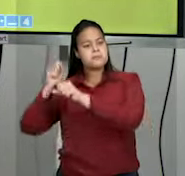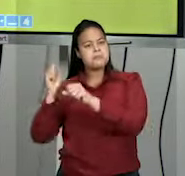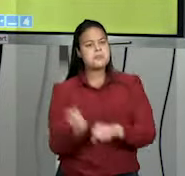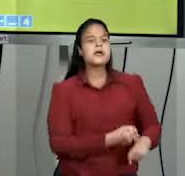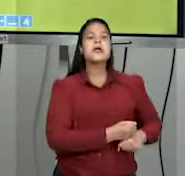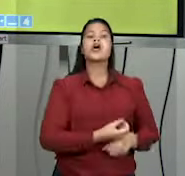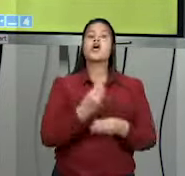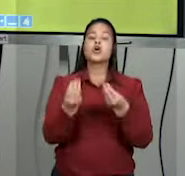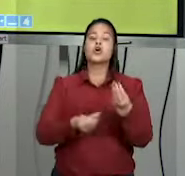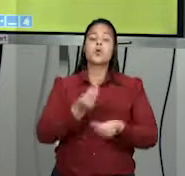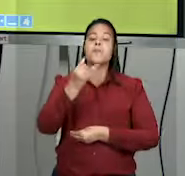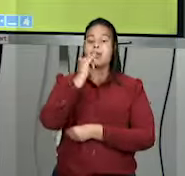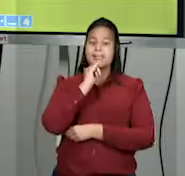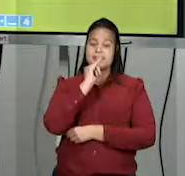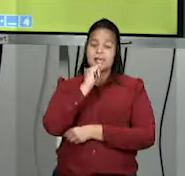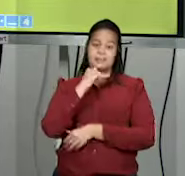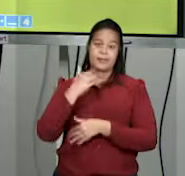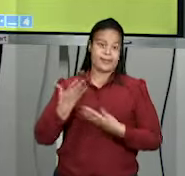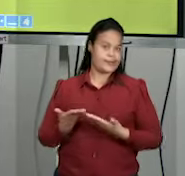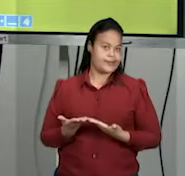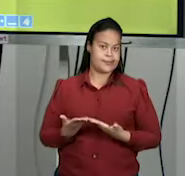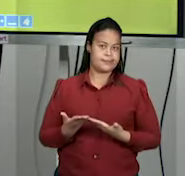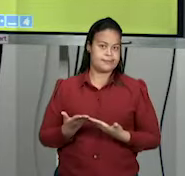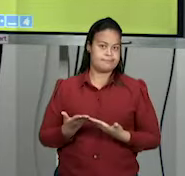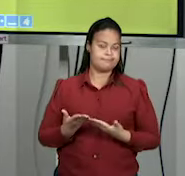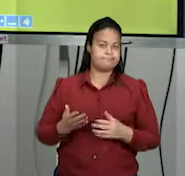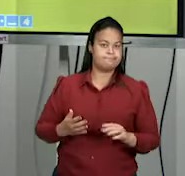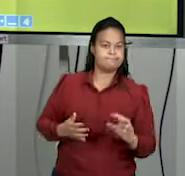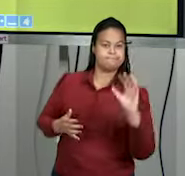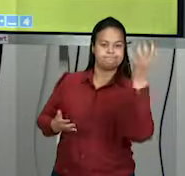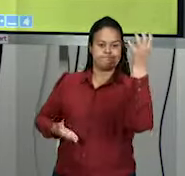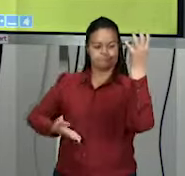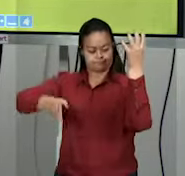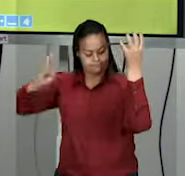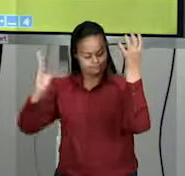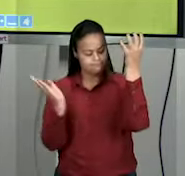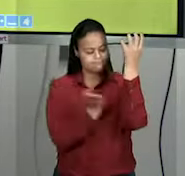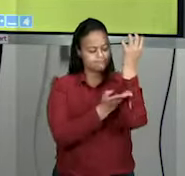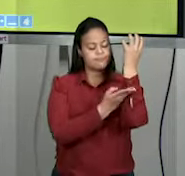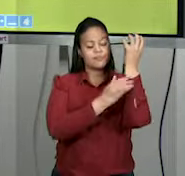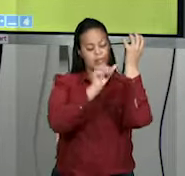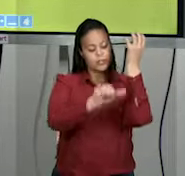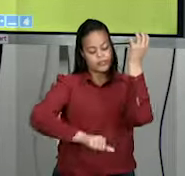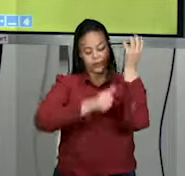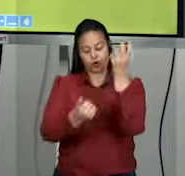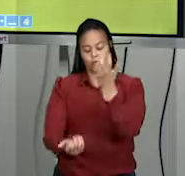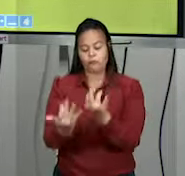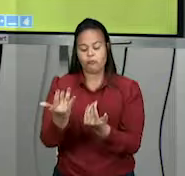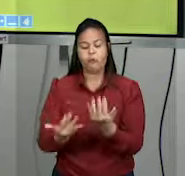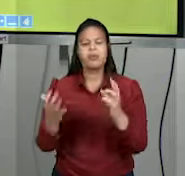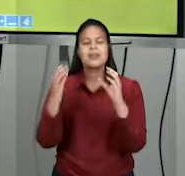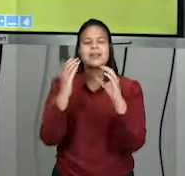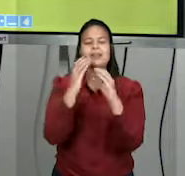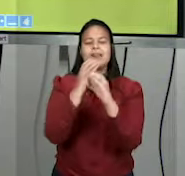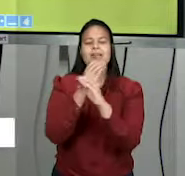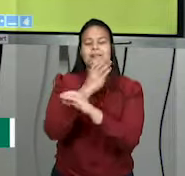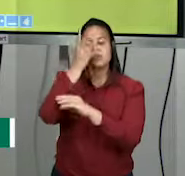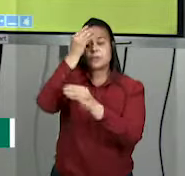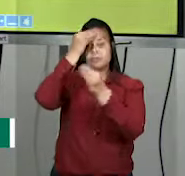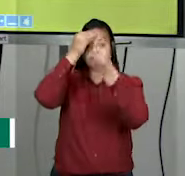exemplo, para cortar uma lenha, para fazer um fogo, então a gente aprendeu a se aquecer, a gente